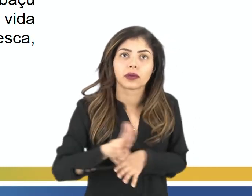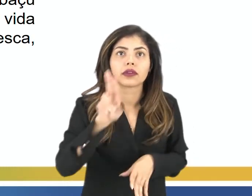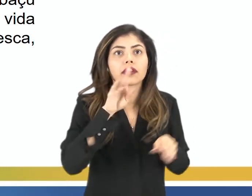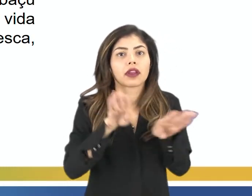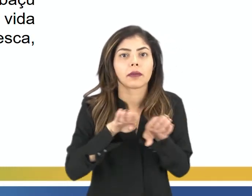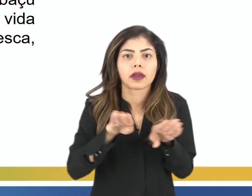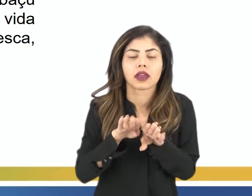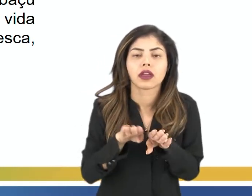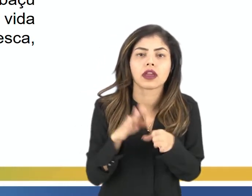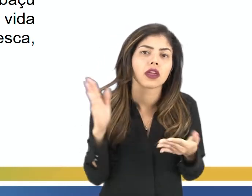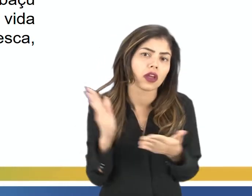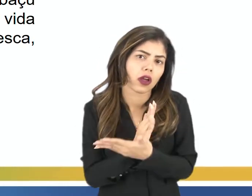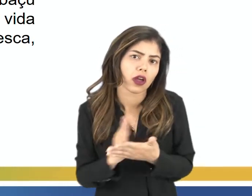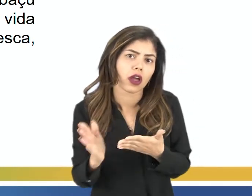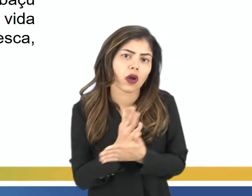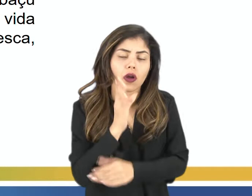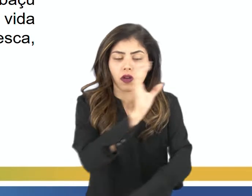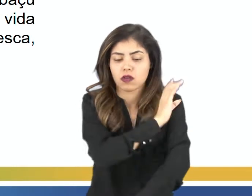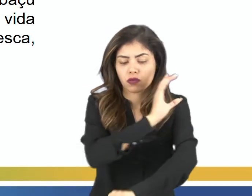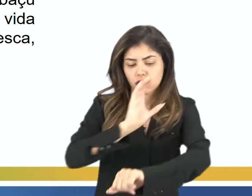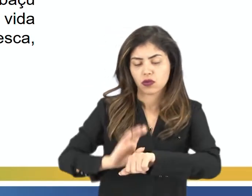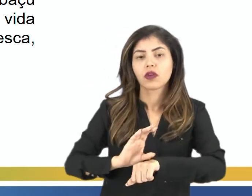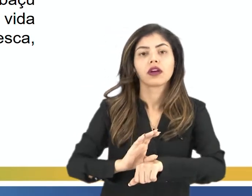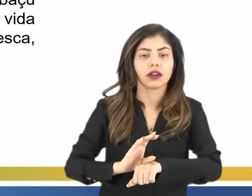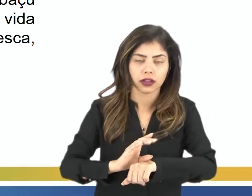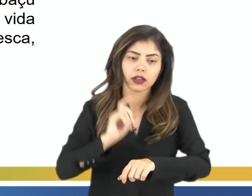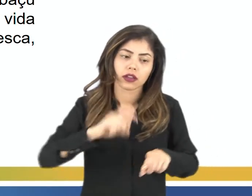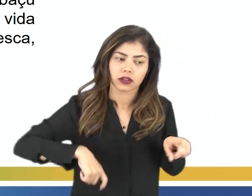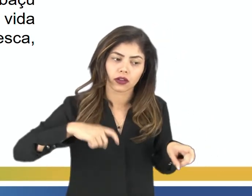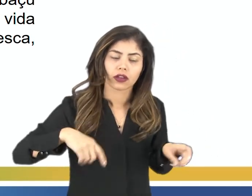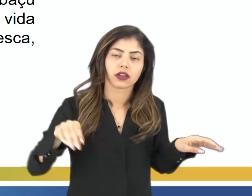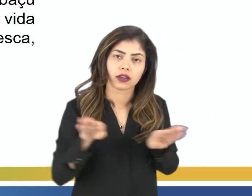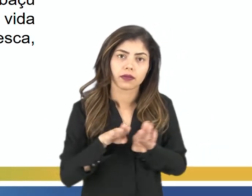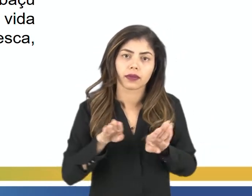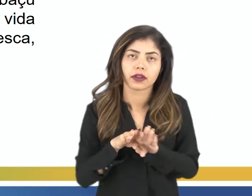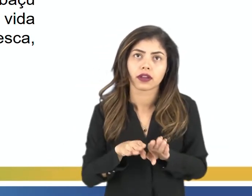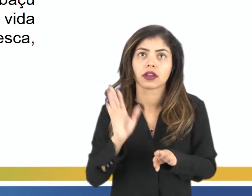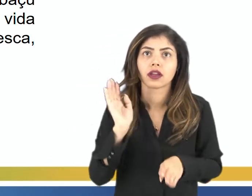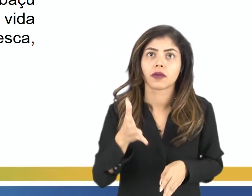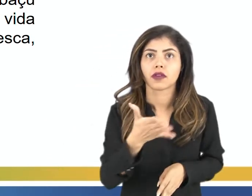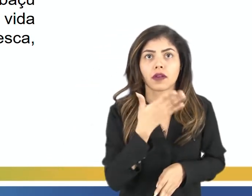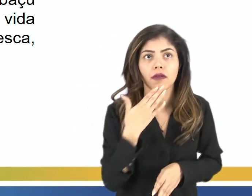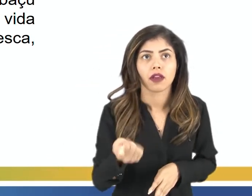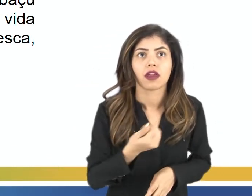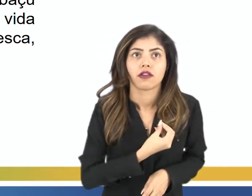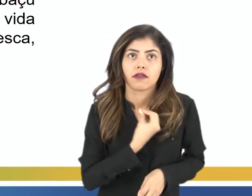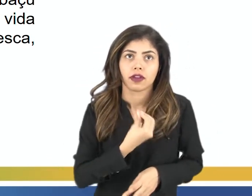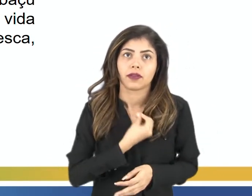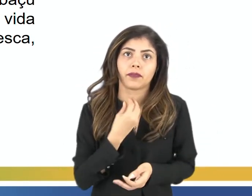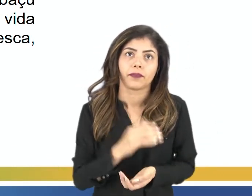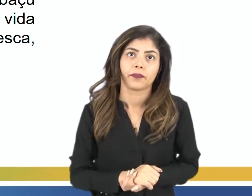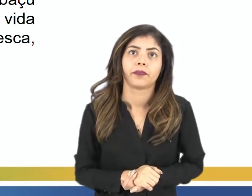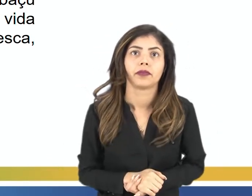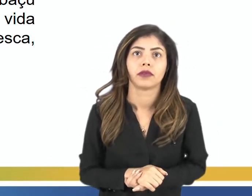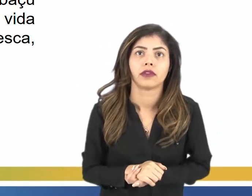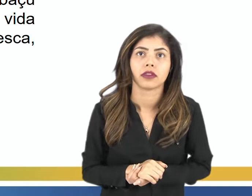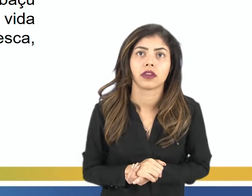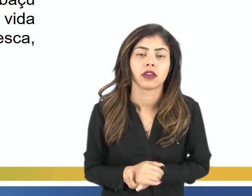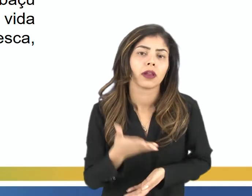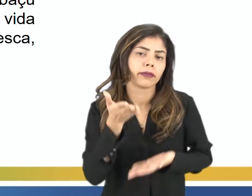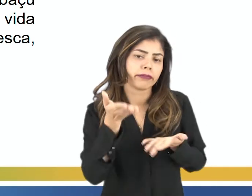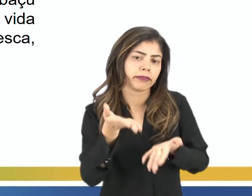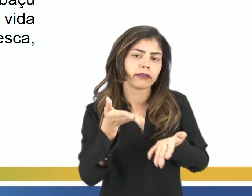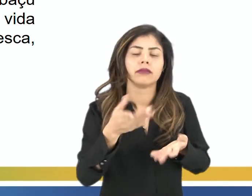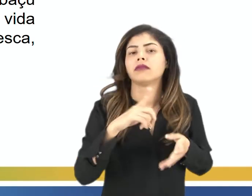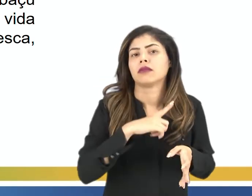de alguma cultura itinerante, agricultura de subsistência, né, para a sua sobrevivência. Então, esses